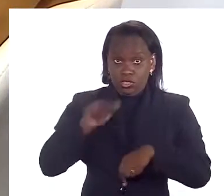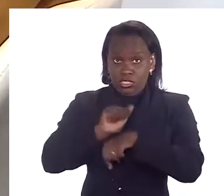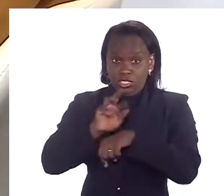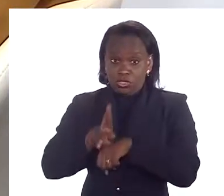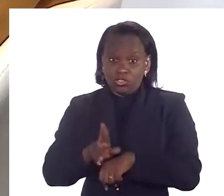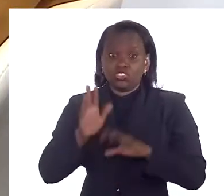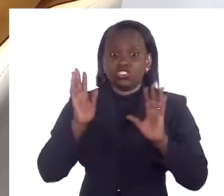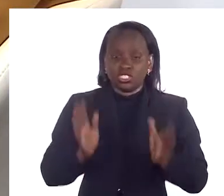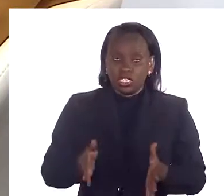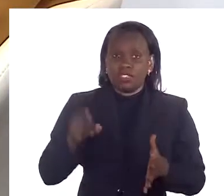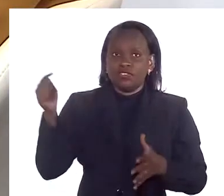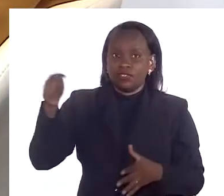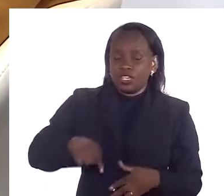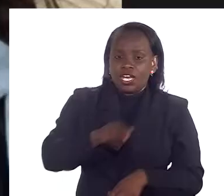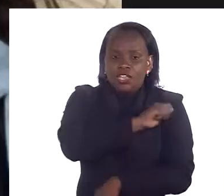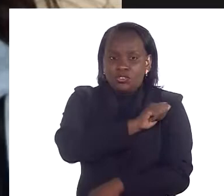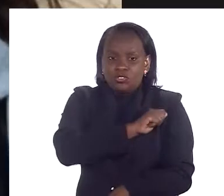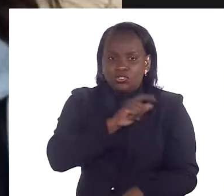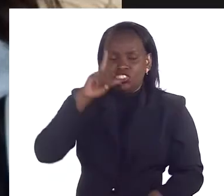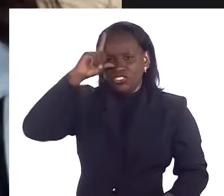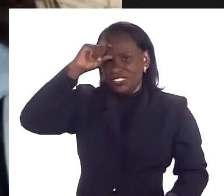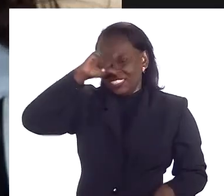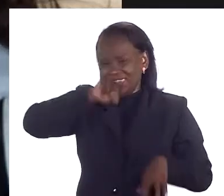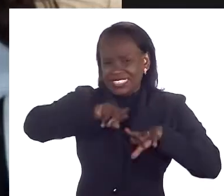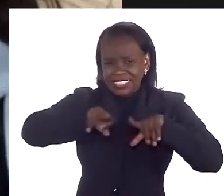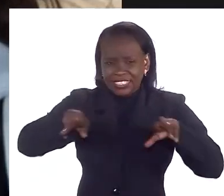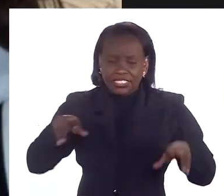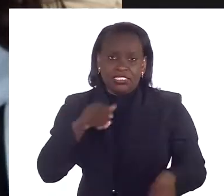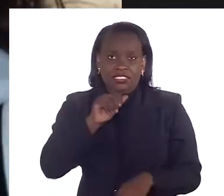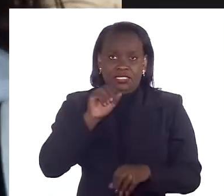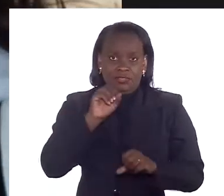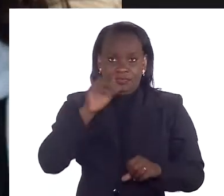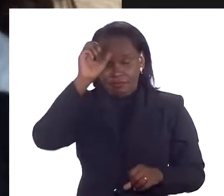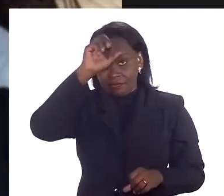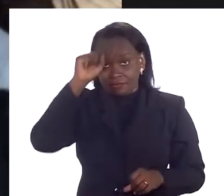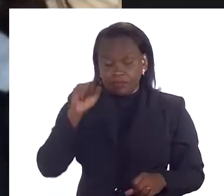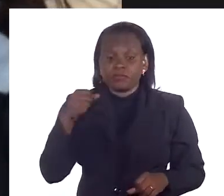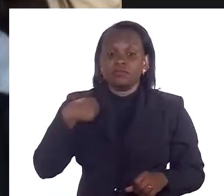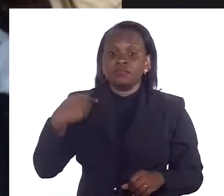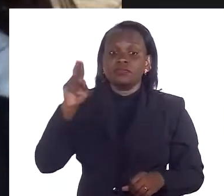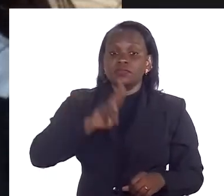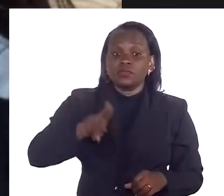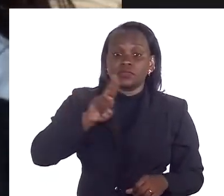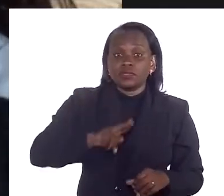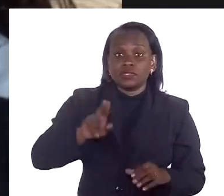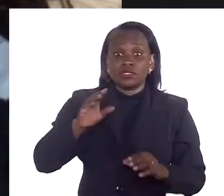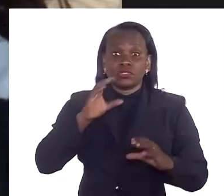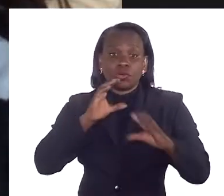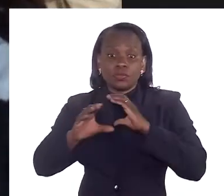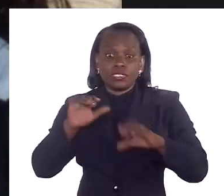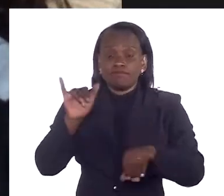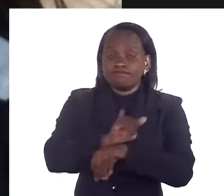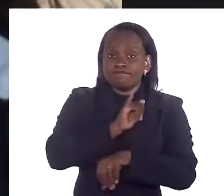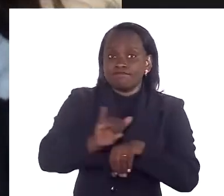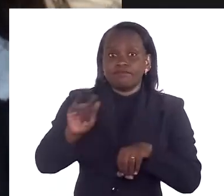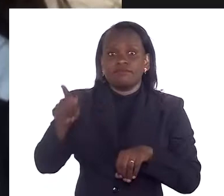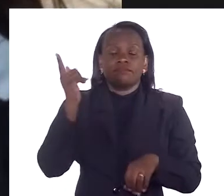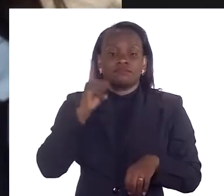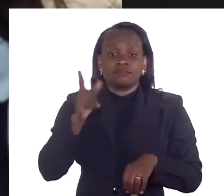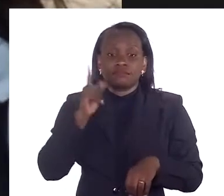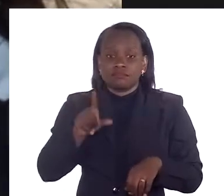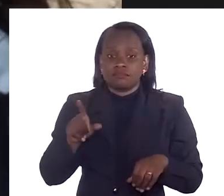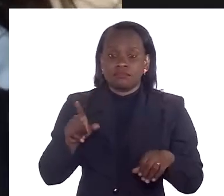professora de sala de recursos, já atendi alunos com dificuldades complexas de comunicação, em que eu utilizava a comunicação alternativa para que